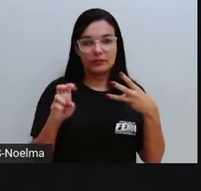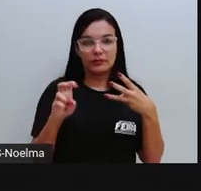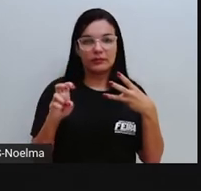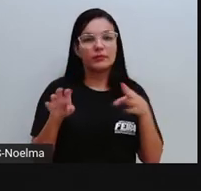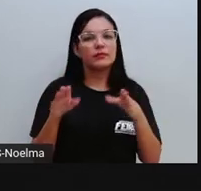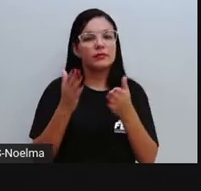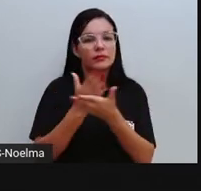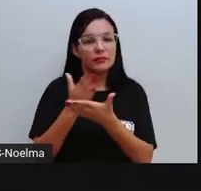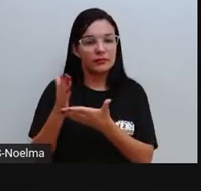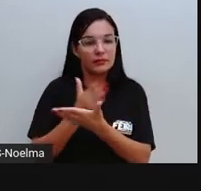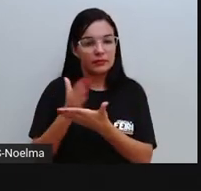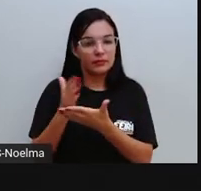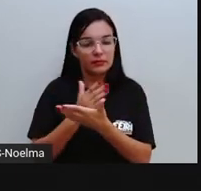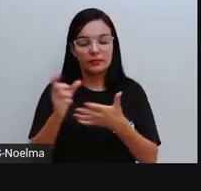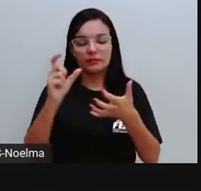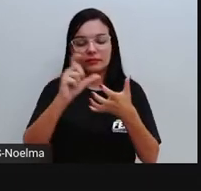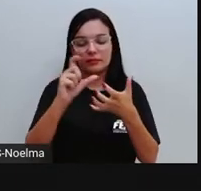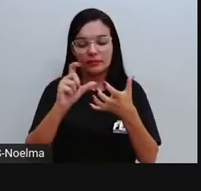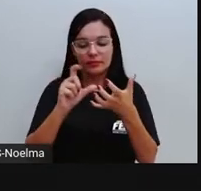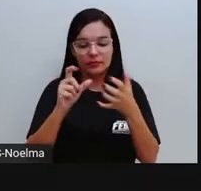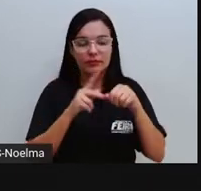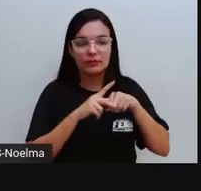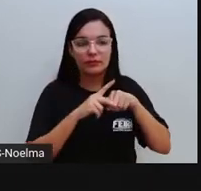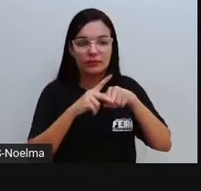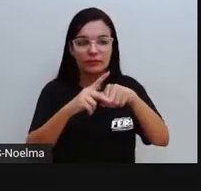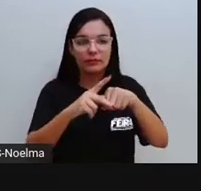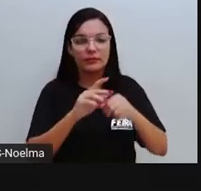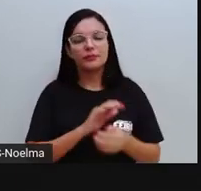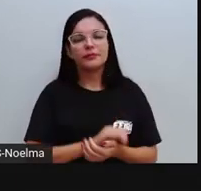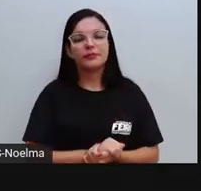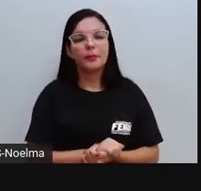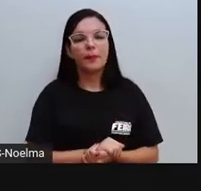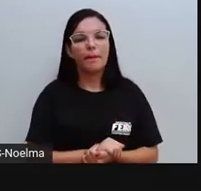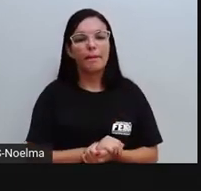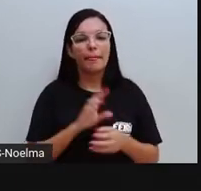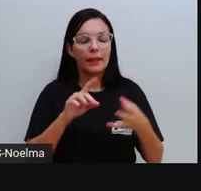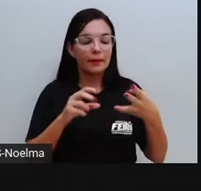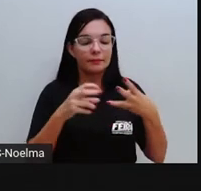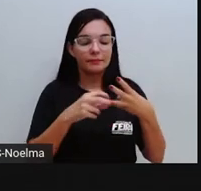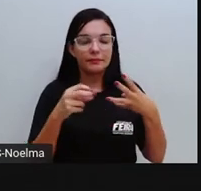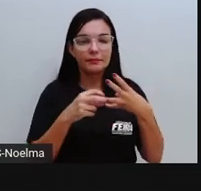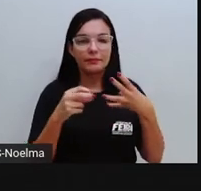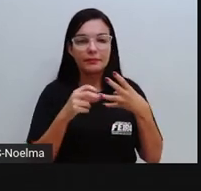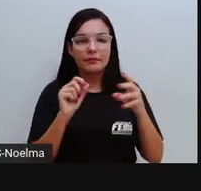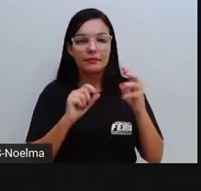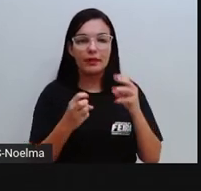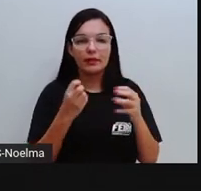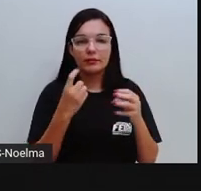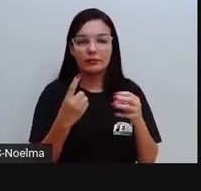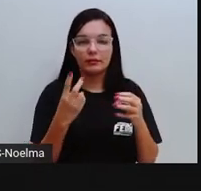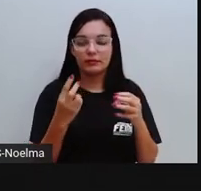1, 2, 3, 4, 5, 6, 7 também sílabas poéticas no segundo verso. No terceiro verso, nós temos